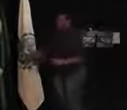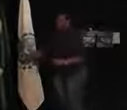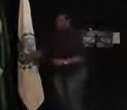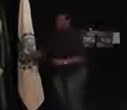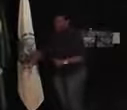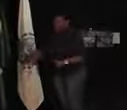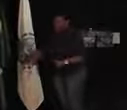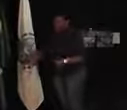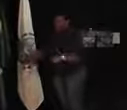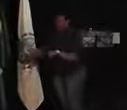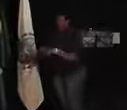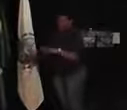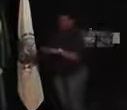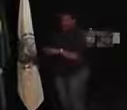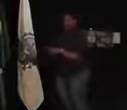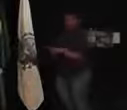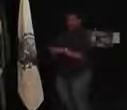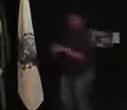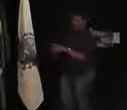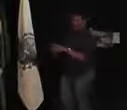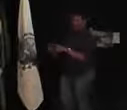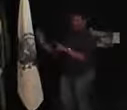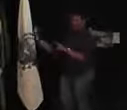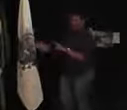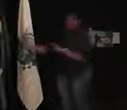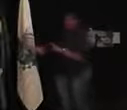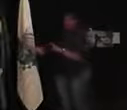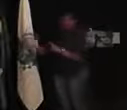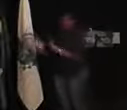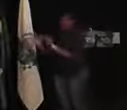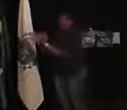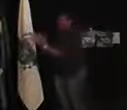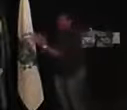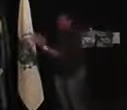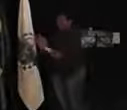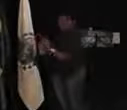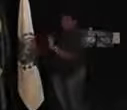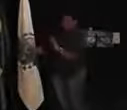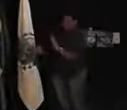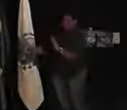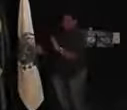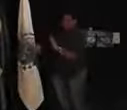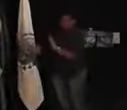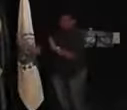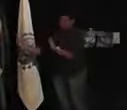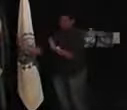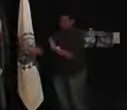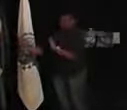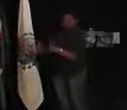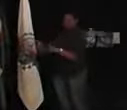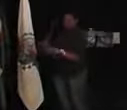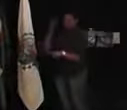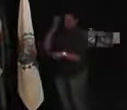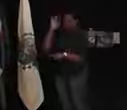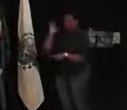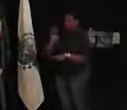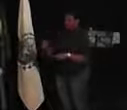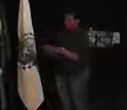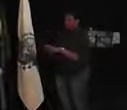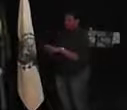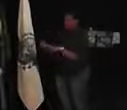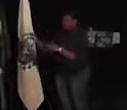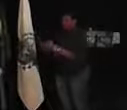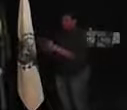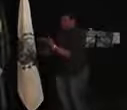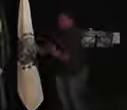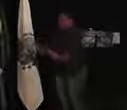sendo excluídas pelo grupo, né? Porque não conseguem interagir de forma adequada, porque querem manipular o